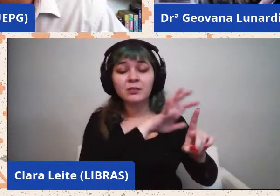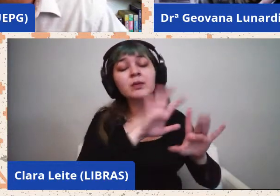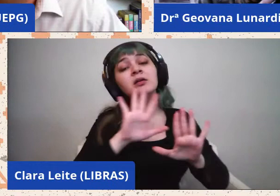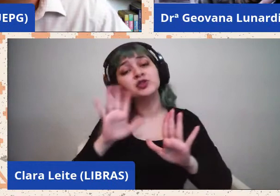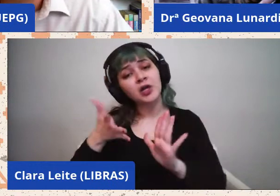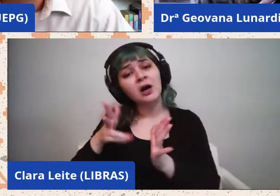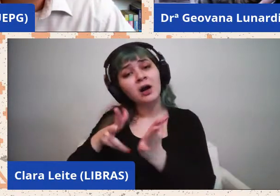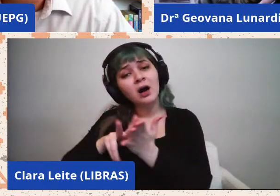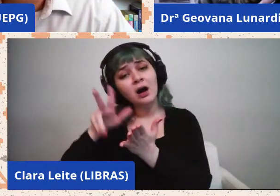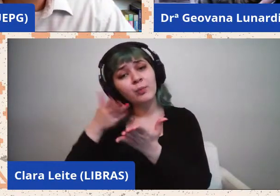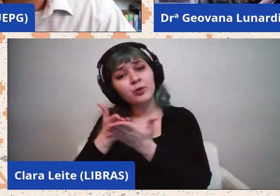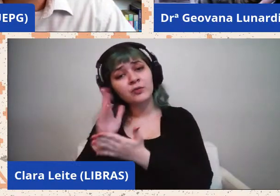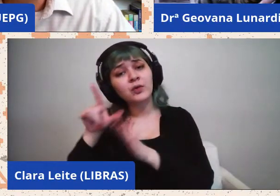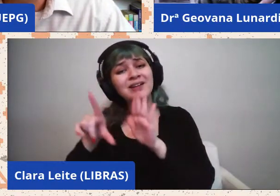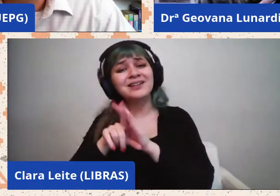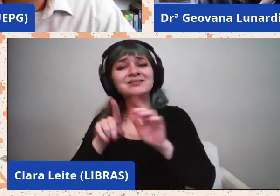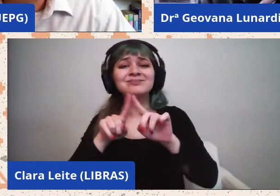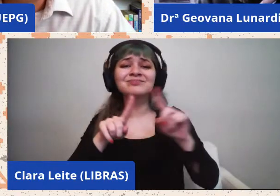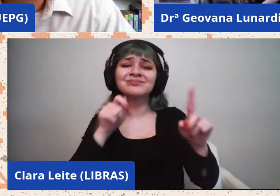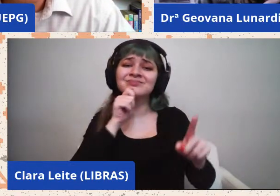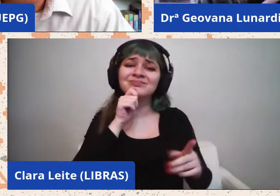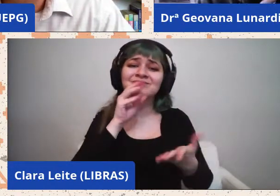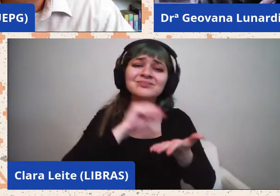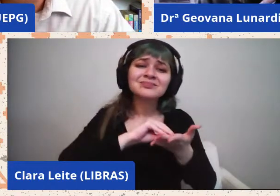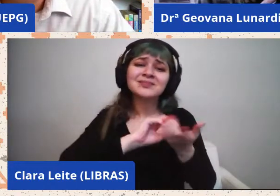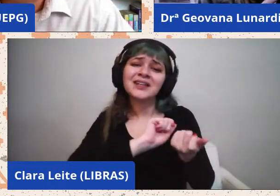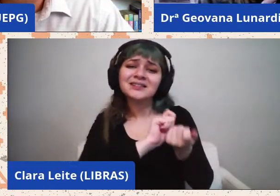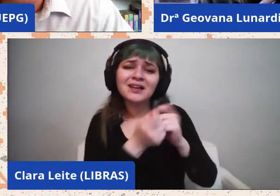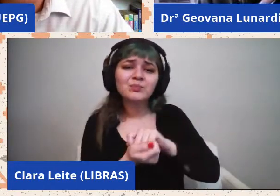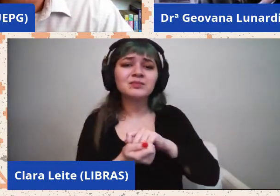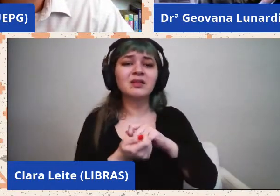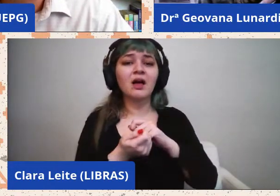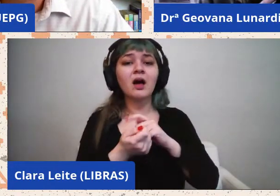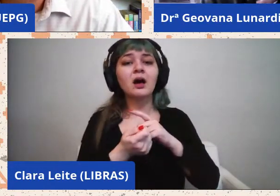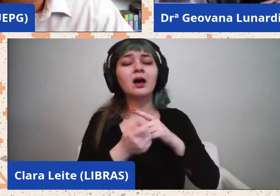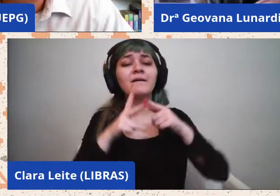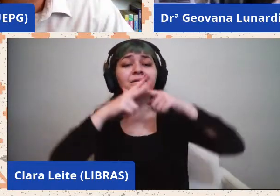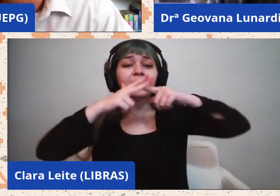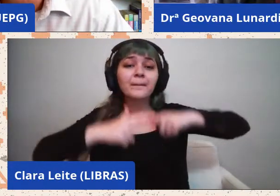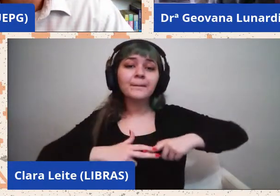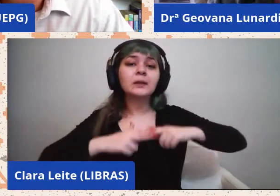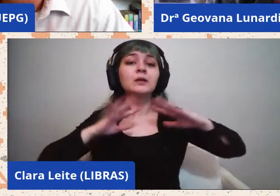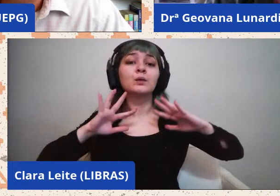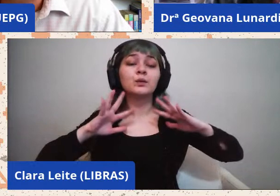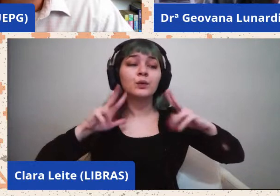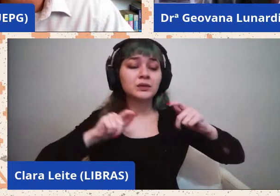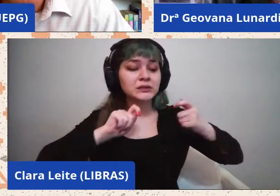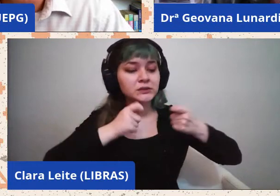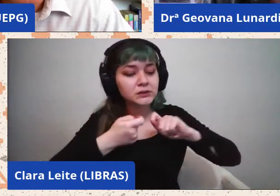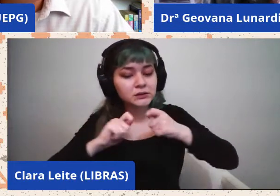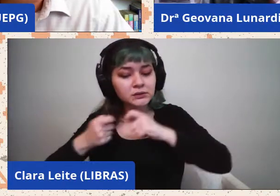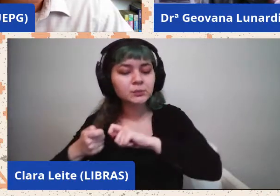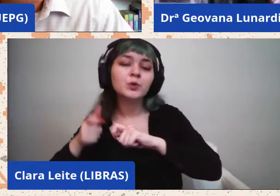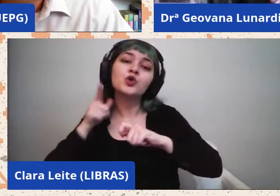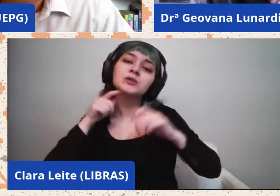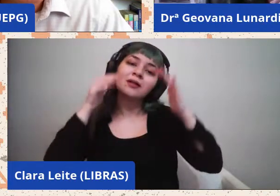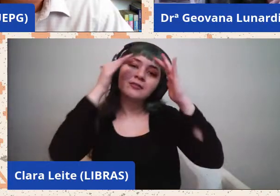lei, nós ainda não adaptamos, não ajustamos os nossos mecanismos todos para